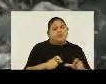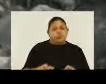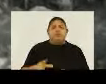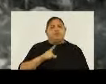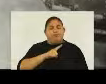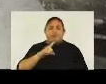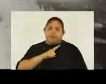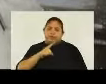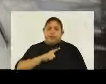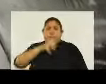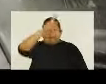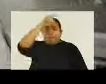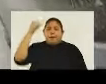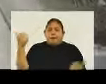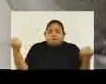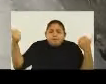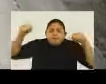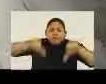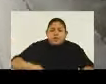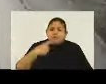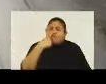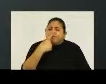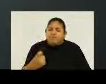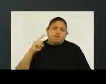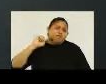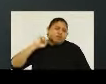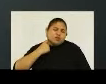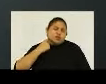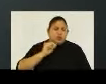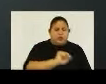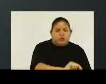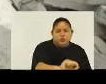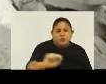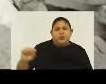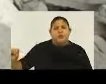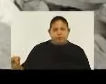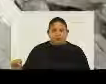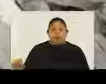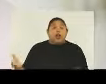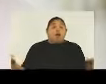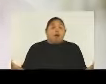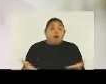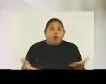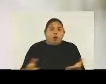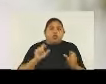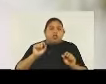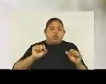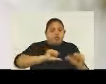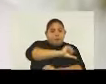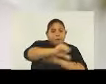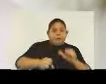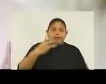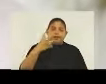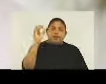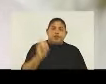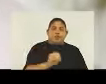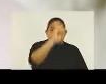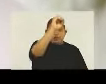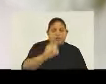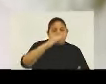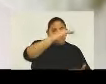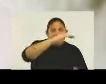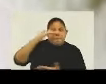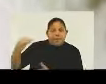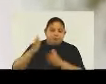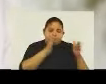igarapés. Manaus é uma das piores capitais em saneamento básico e limpeza. Hoje, só reciclamos 3% do